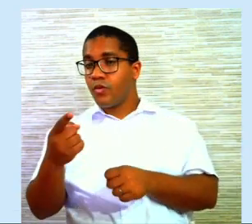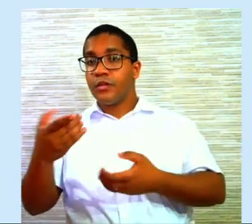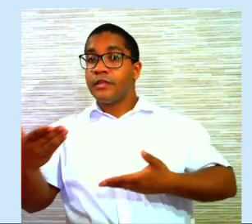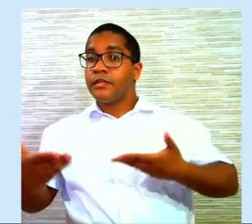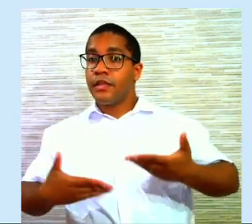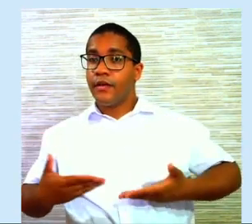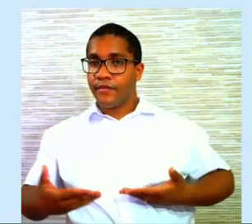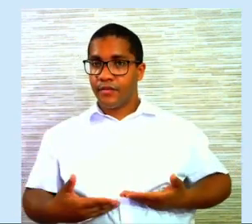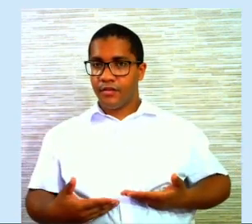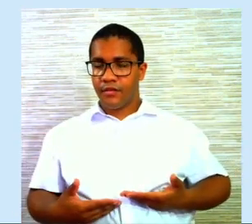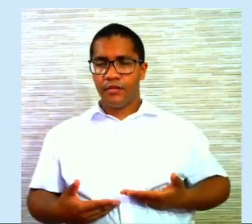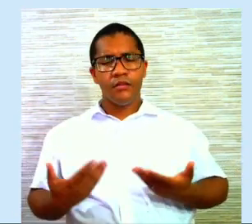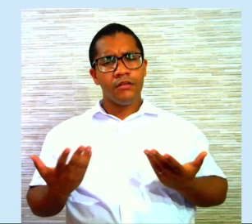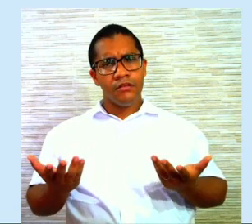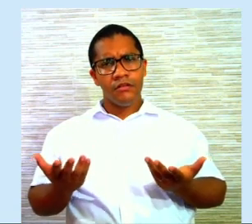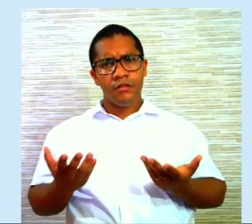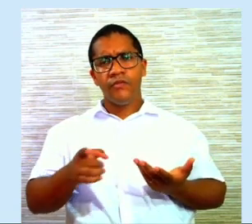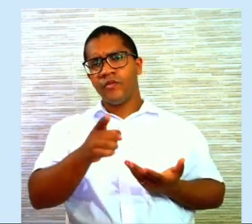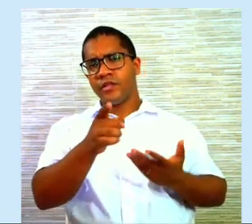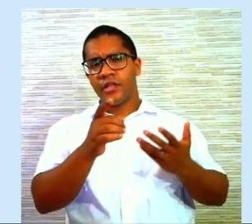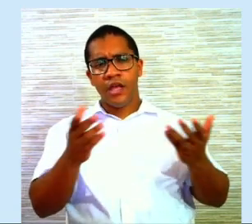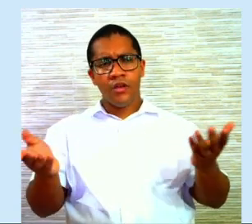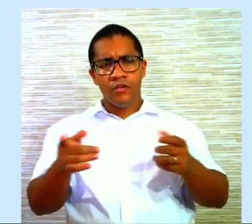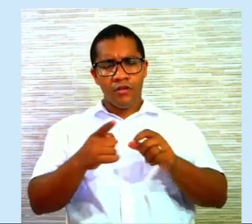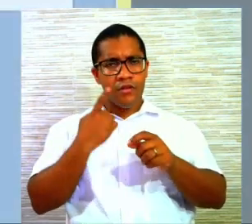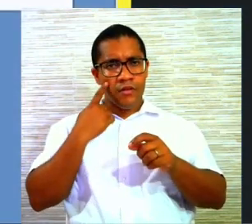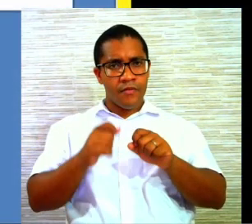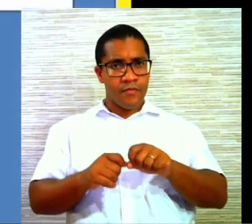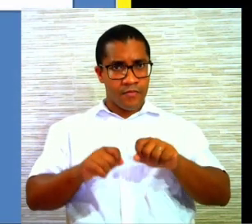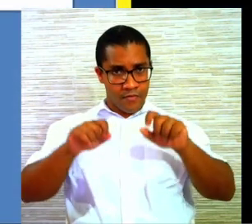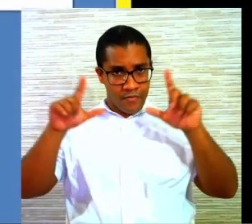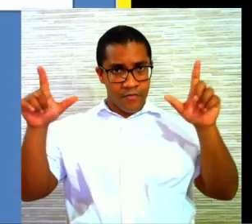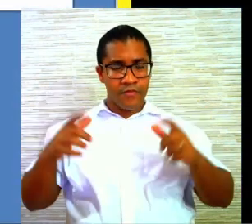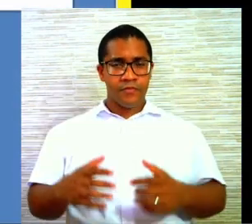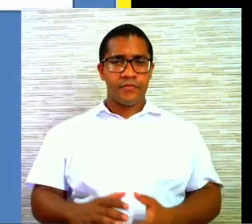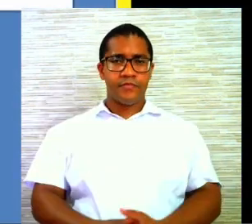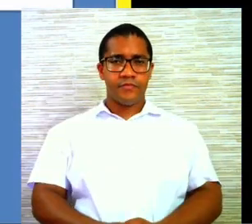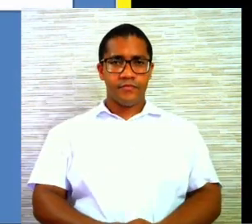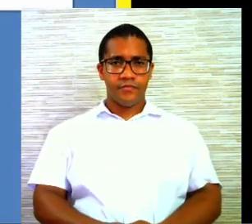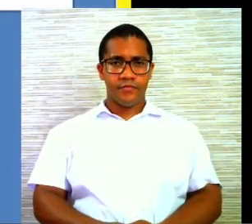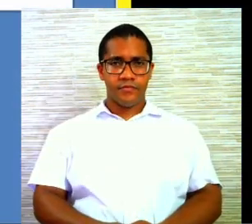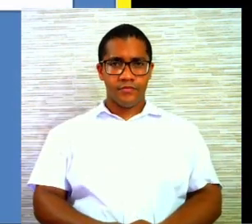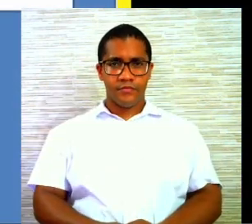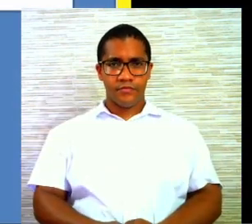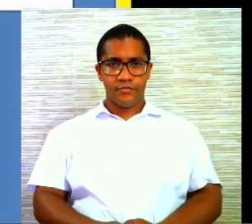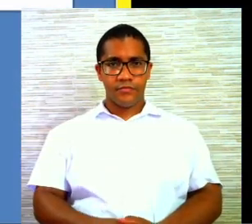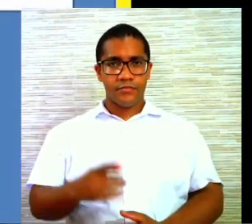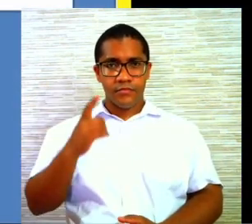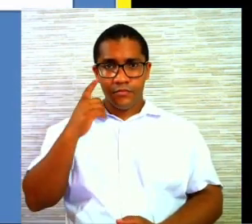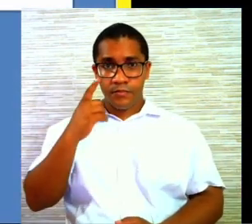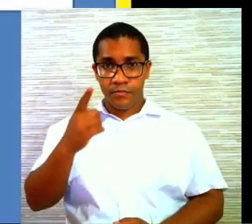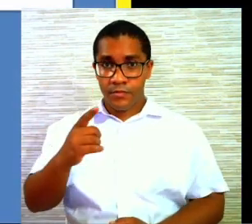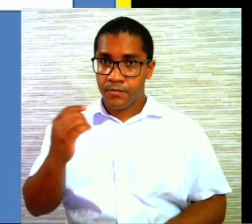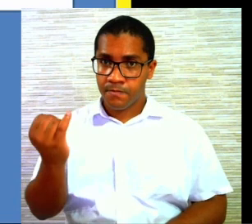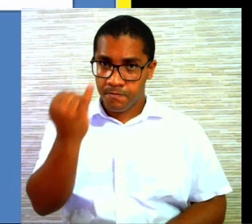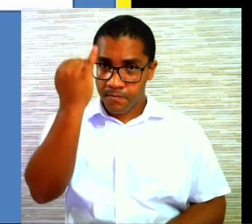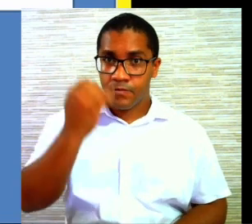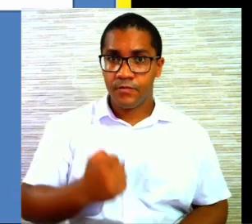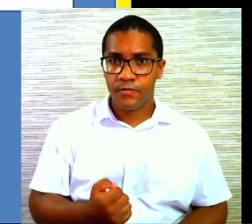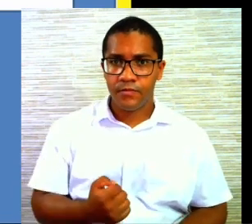servidão. Então, de acordo com o que vocês estão vendo agora na tela, observe aí essa imagem na tela